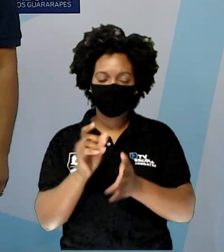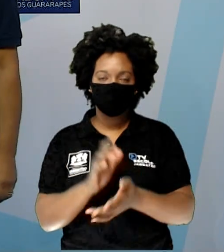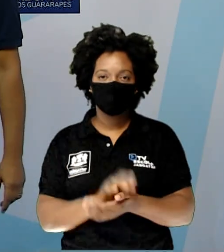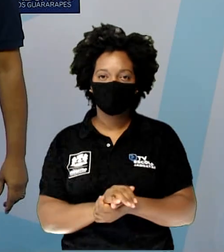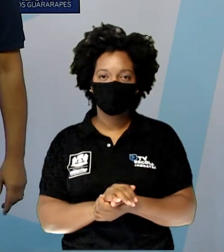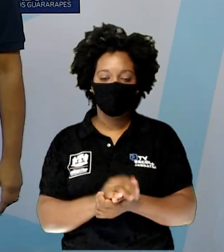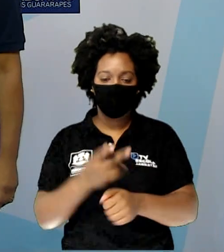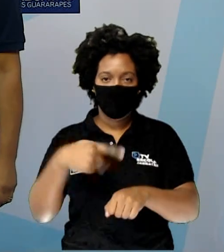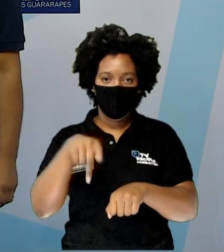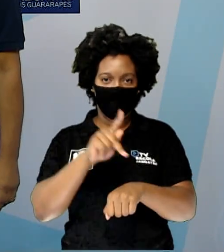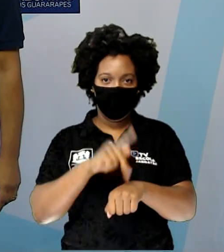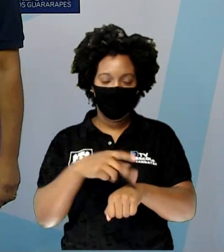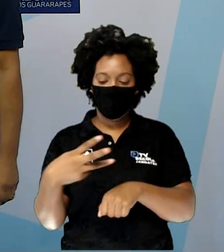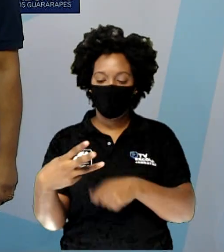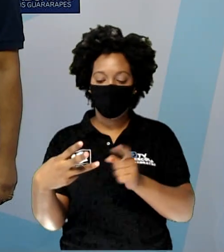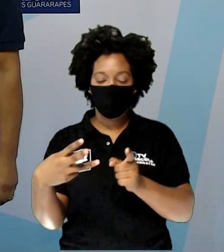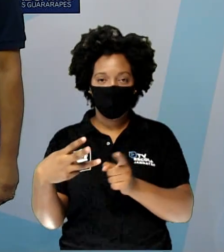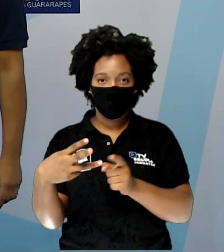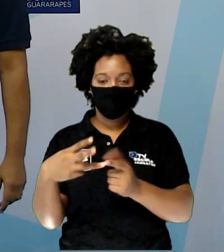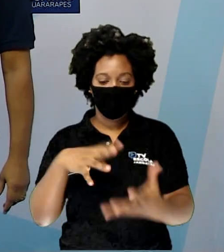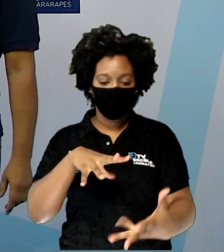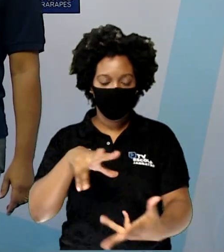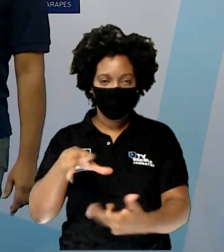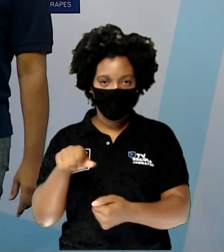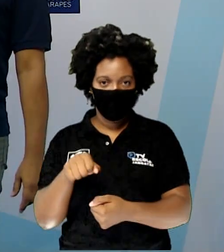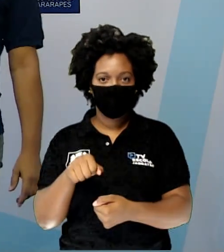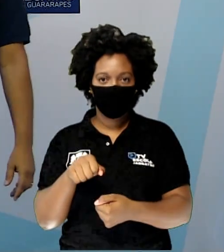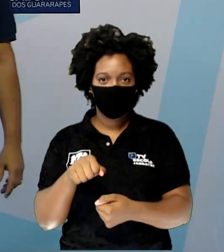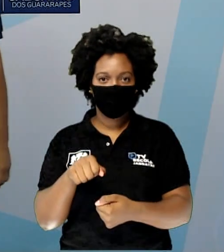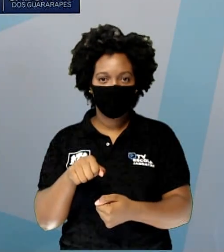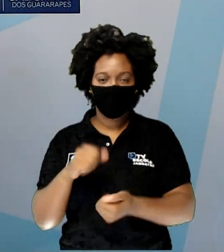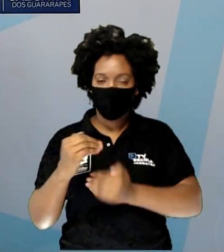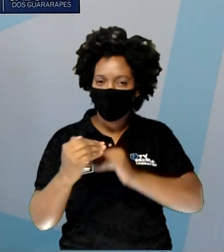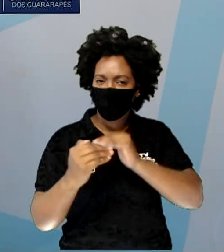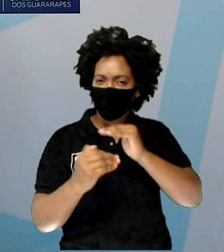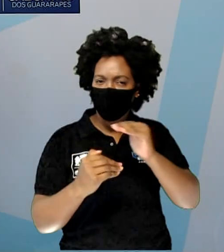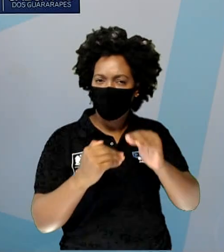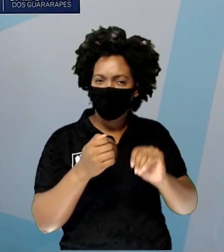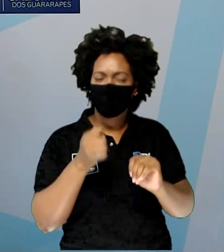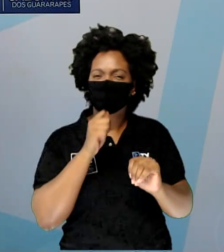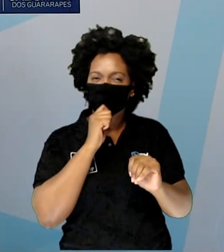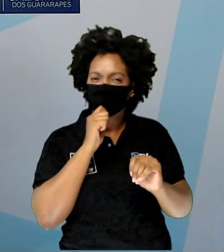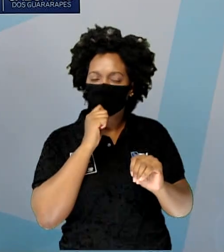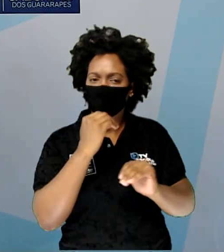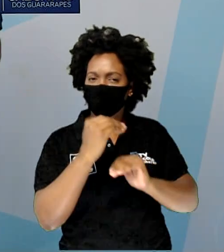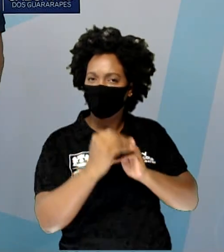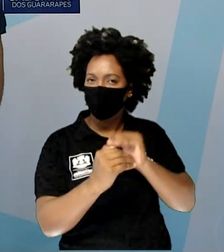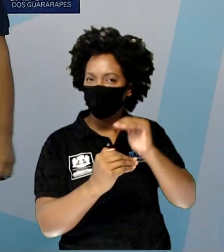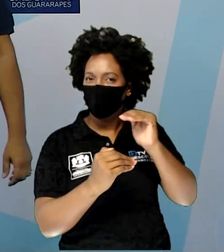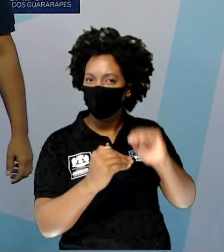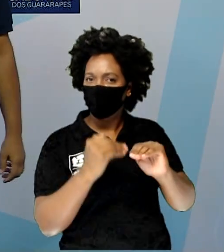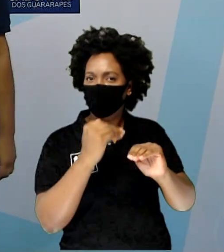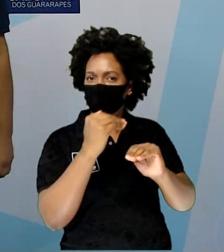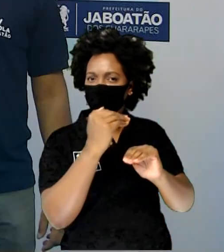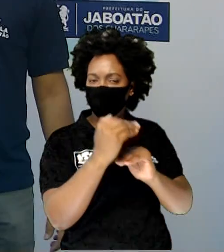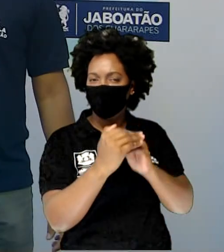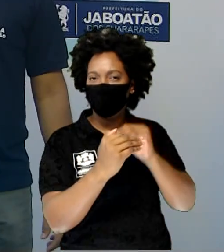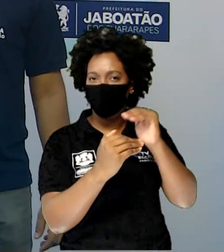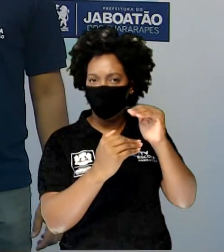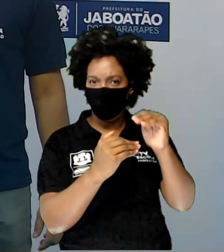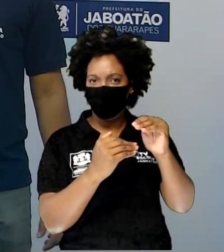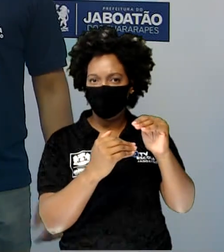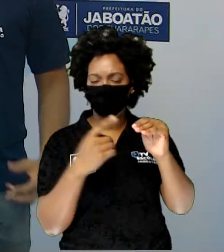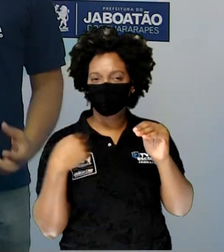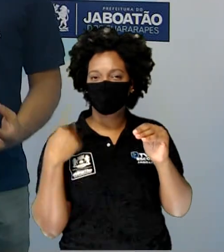de país de terceiro mundo, capitalista, e em processo de industrialização, até porque nossa